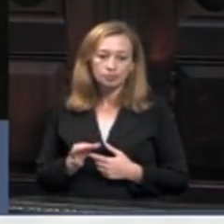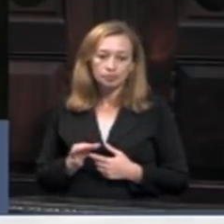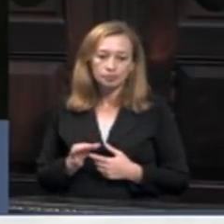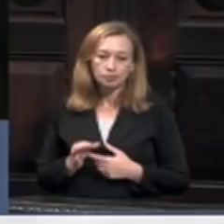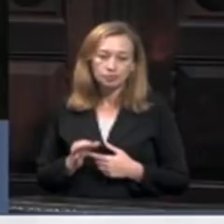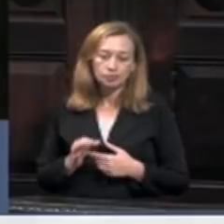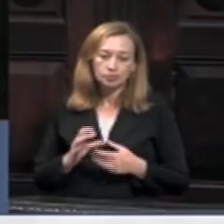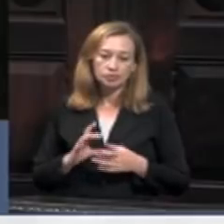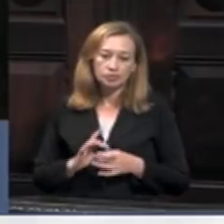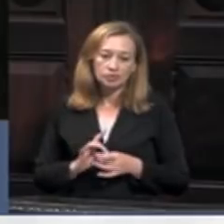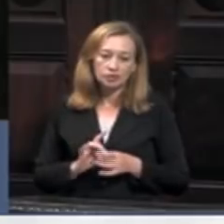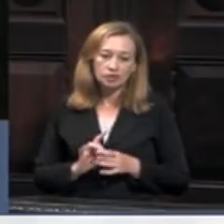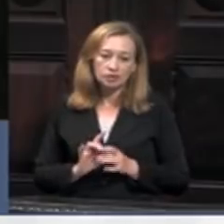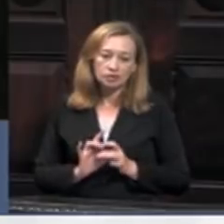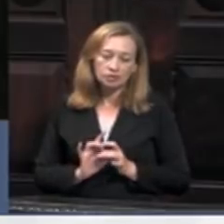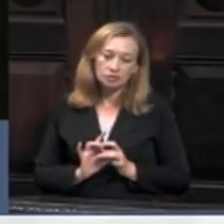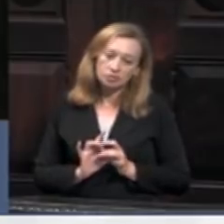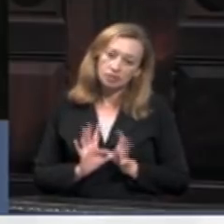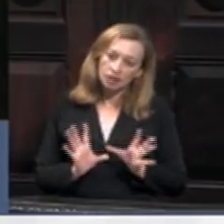autorizativa não contempla.